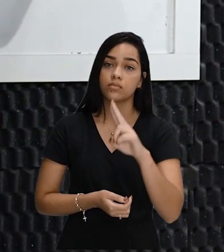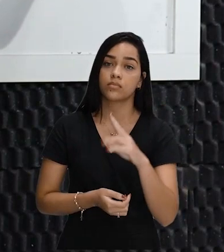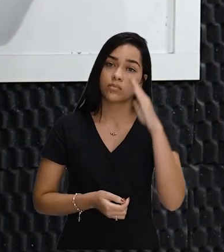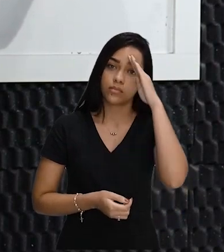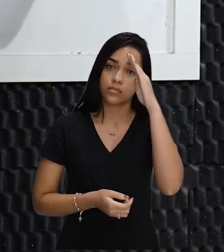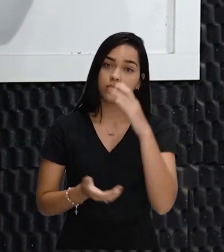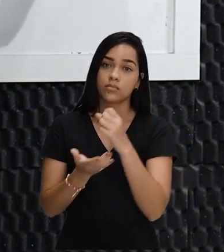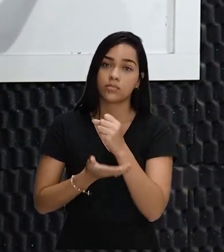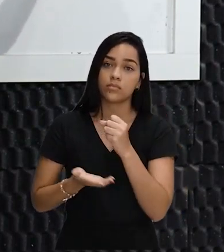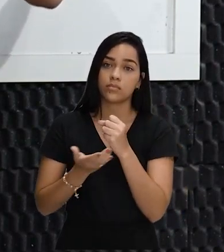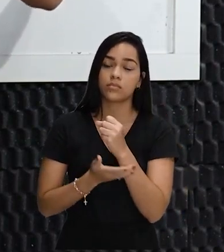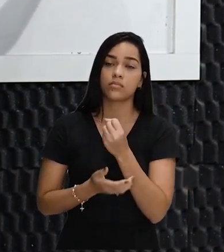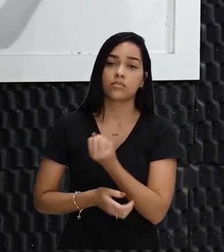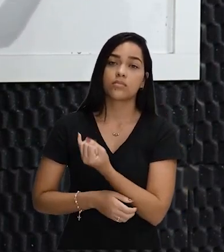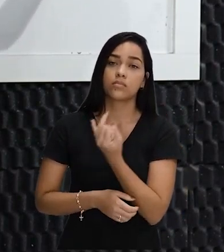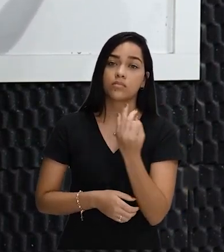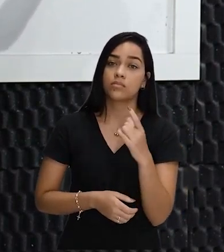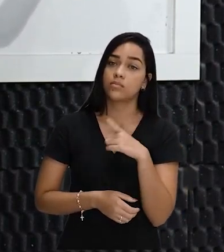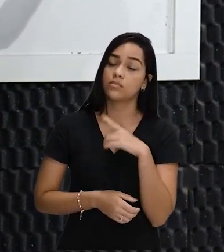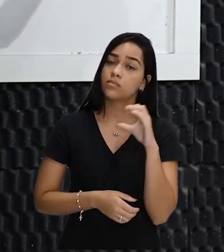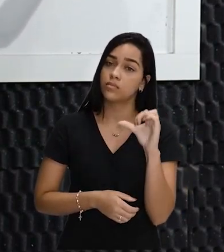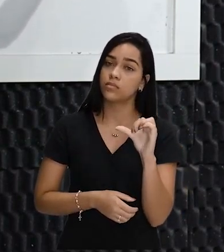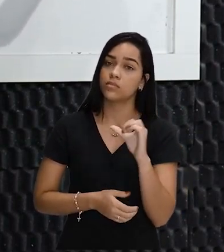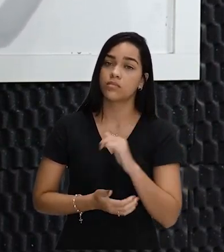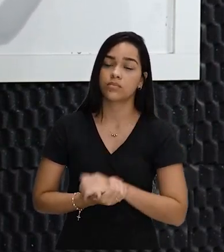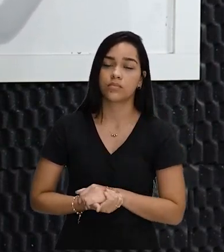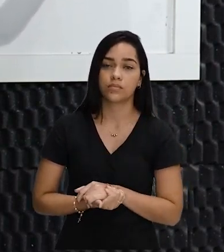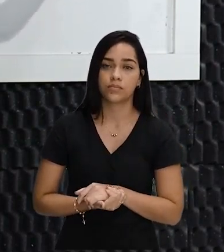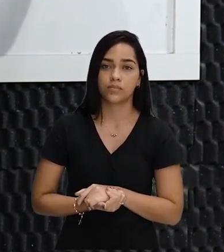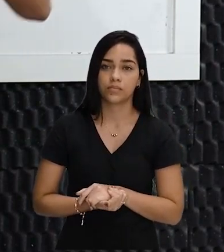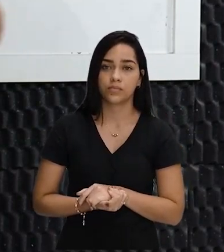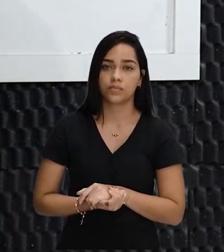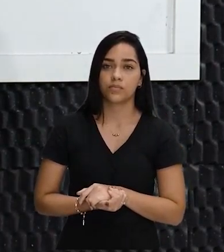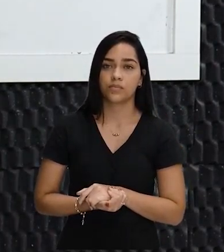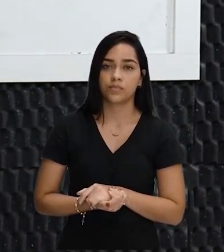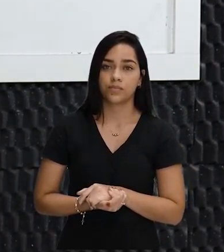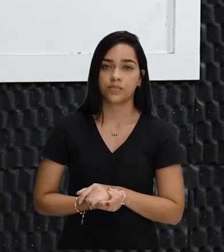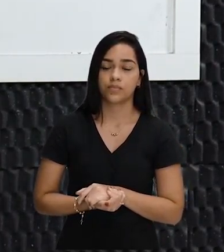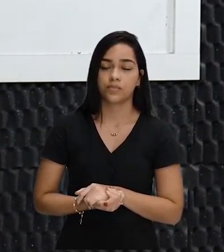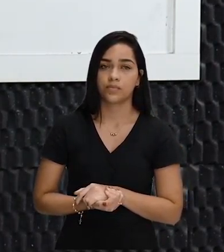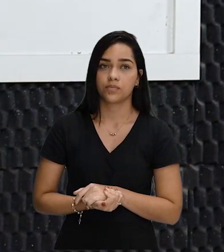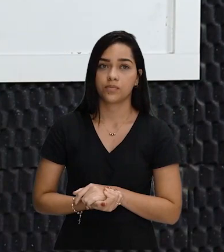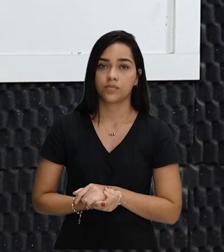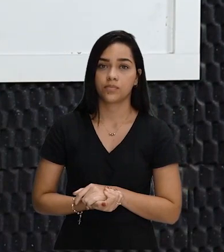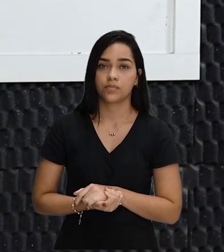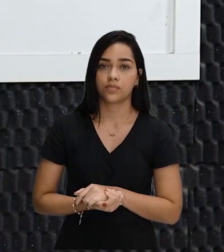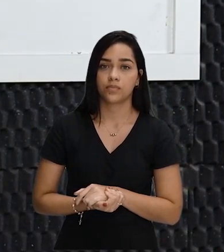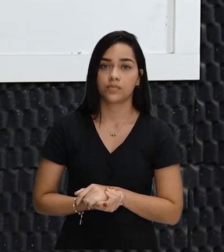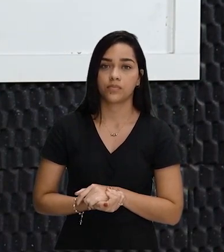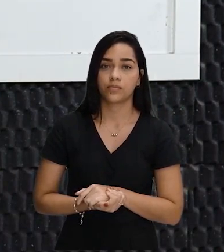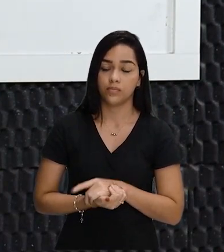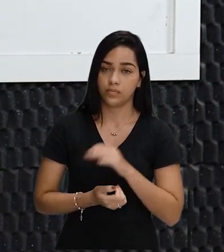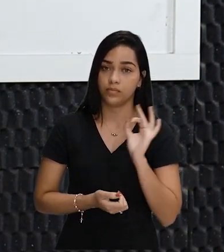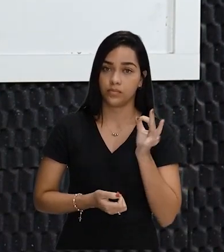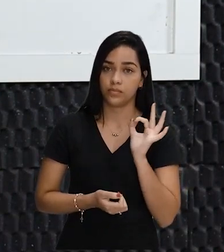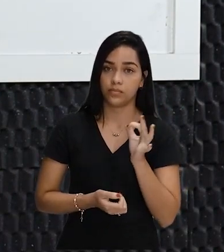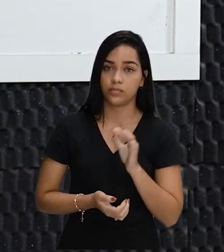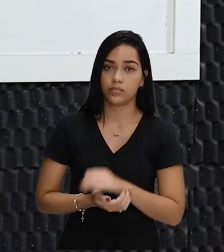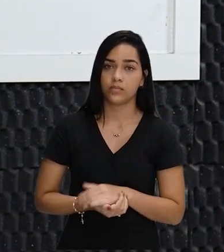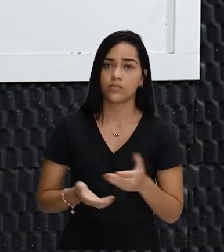fundamental da contagem Eu tenho nove palavras com duas letras certo